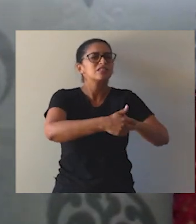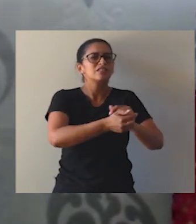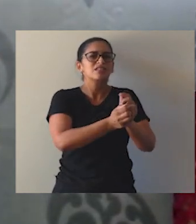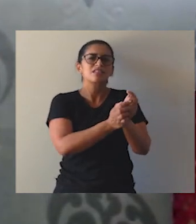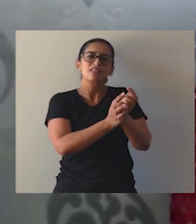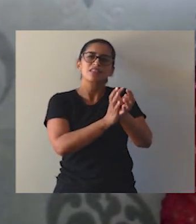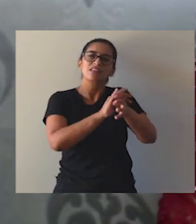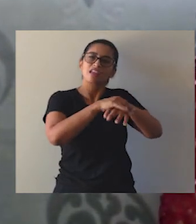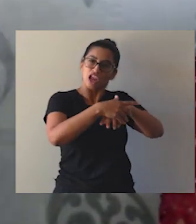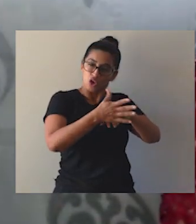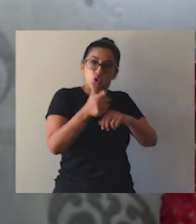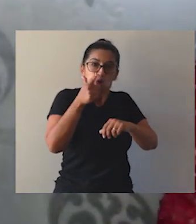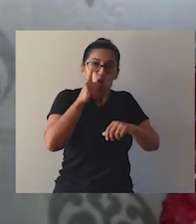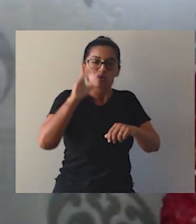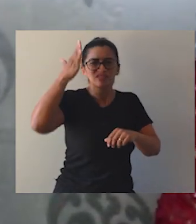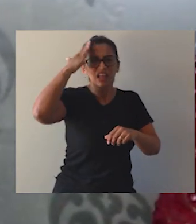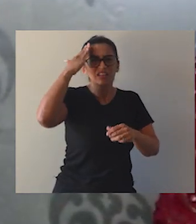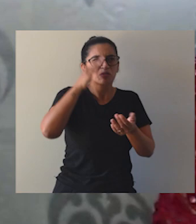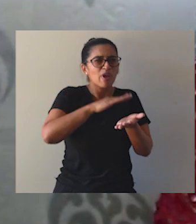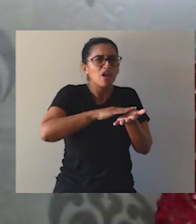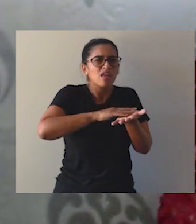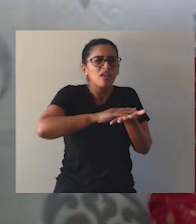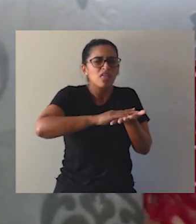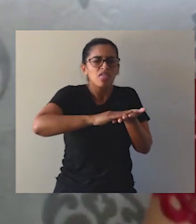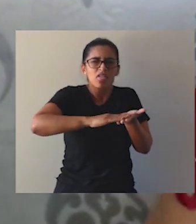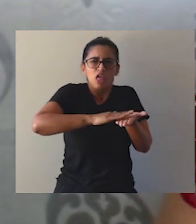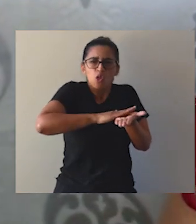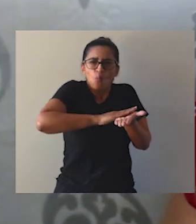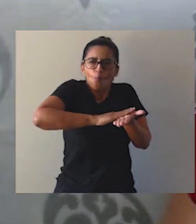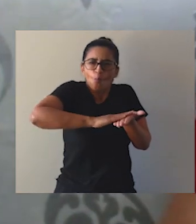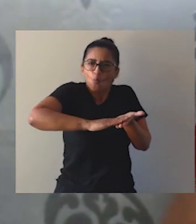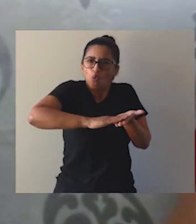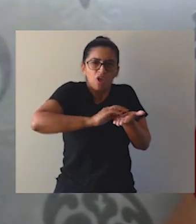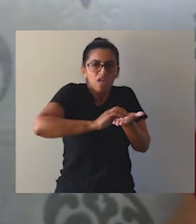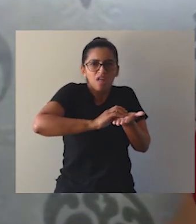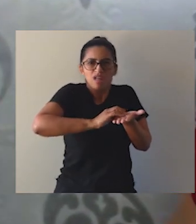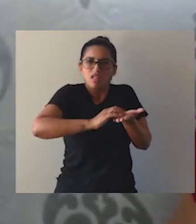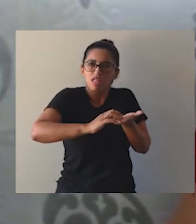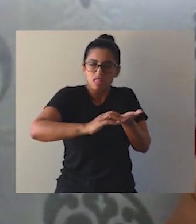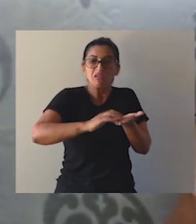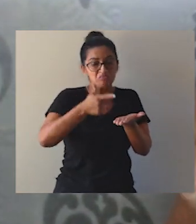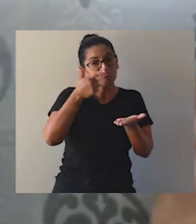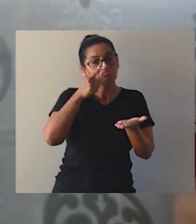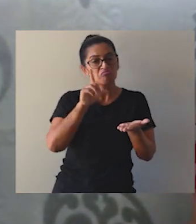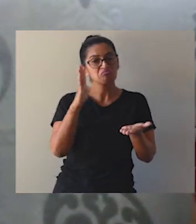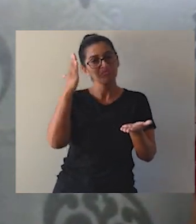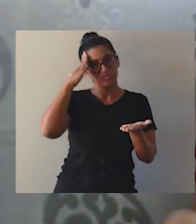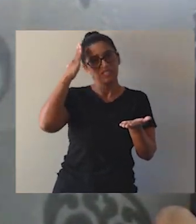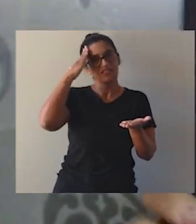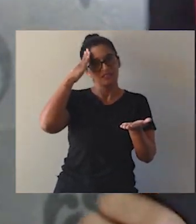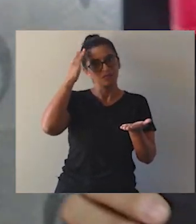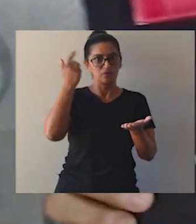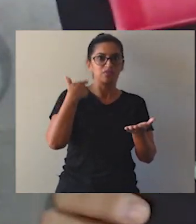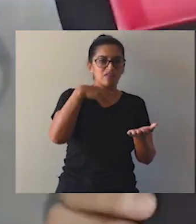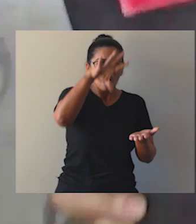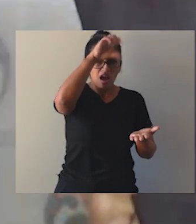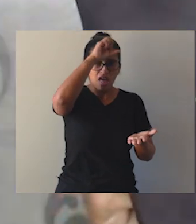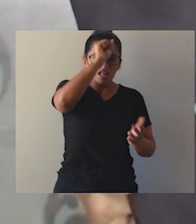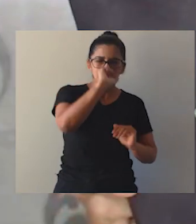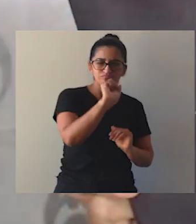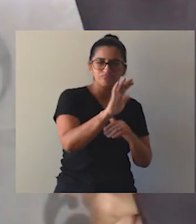Isso aqui vai ajudar também no desenvolvimento do aluno. Outro material também de baixo custo,